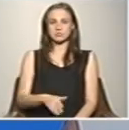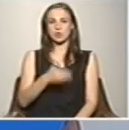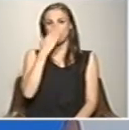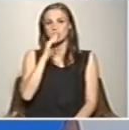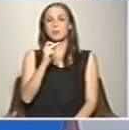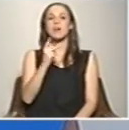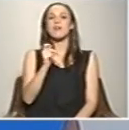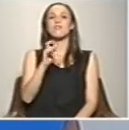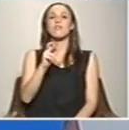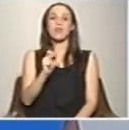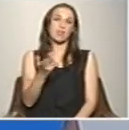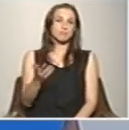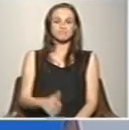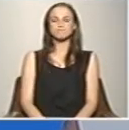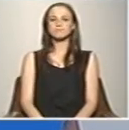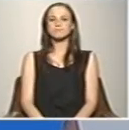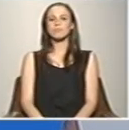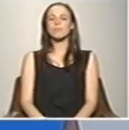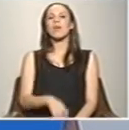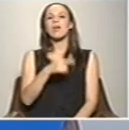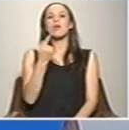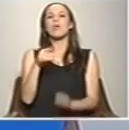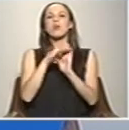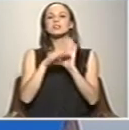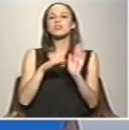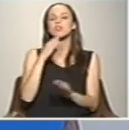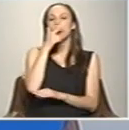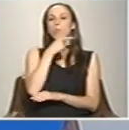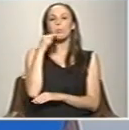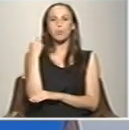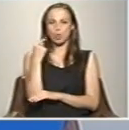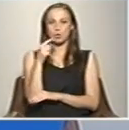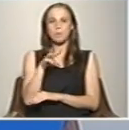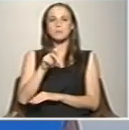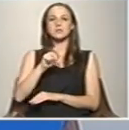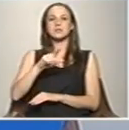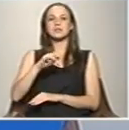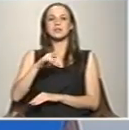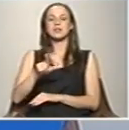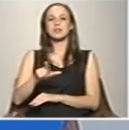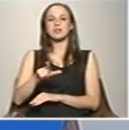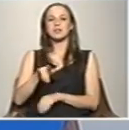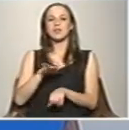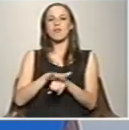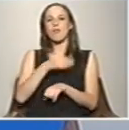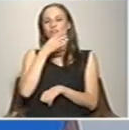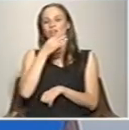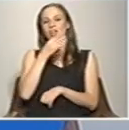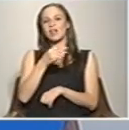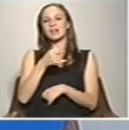exemplo. E fica muito bem. Receita de bolo de mirtilo, que nós vamos falar de mirtilo na próxima conversa que vamos ter, por causa da